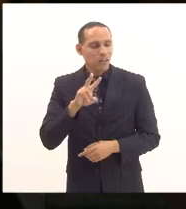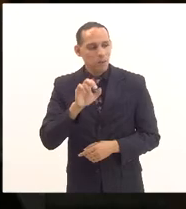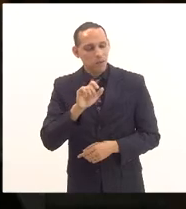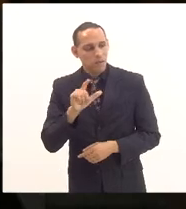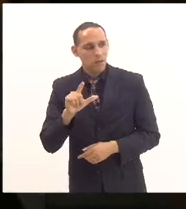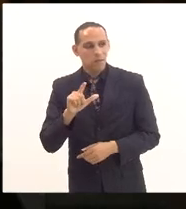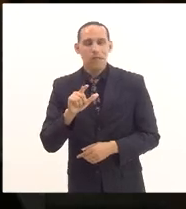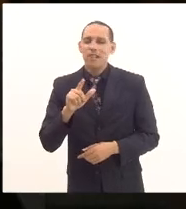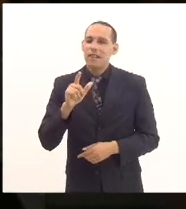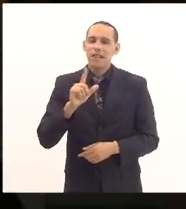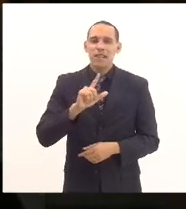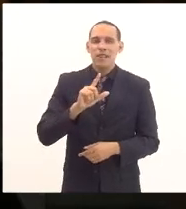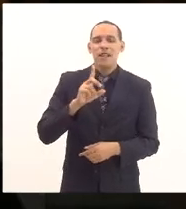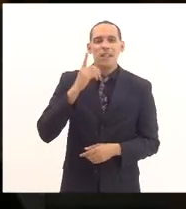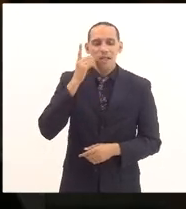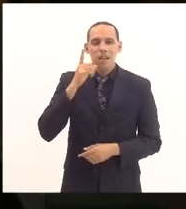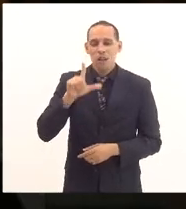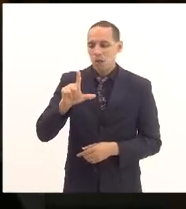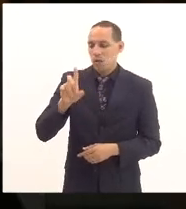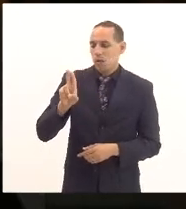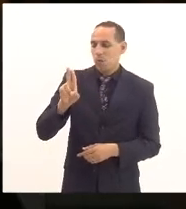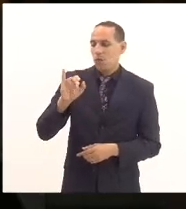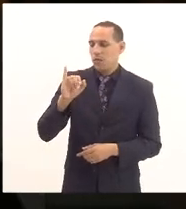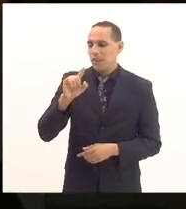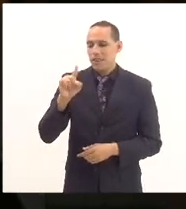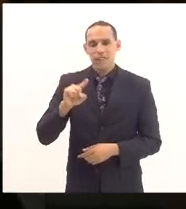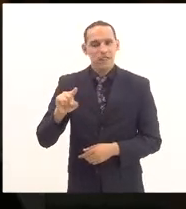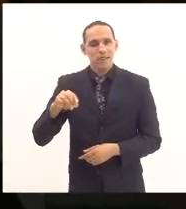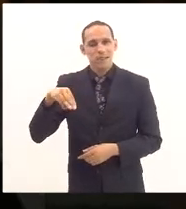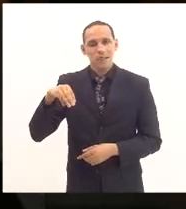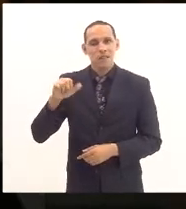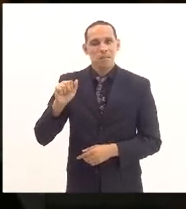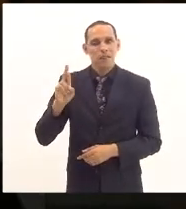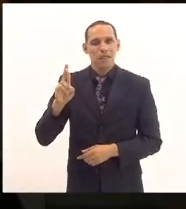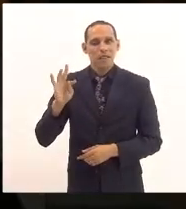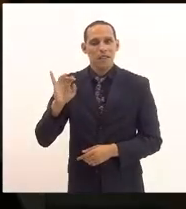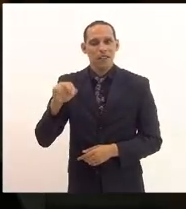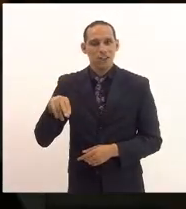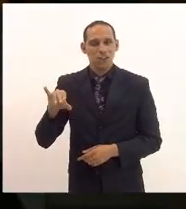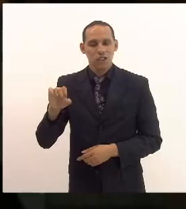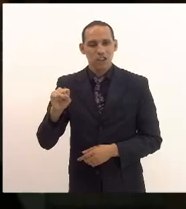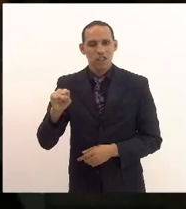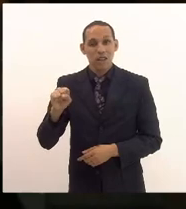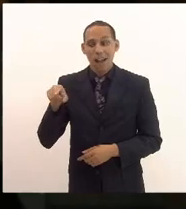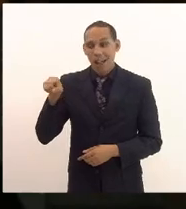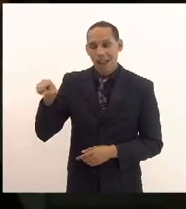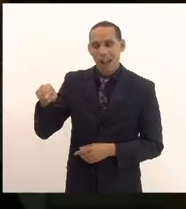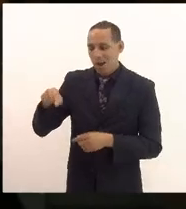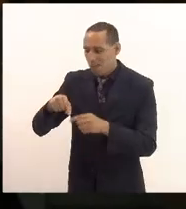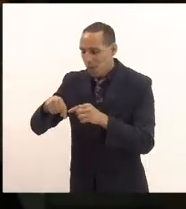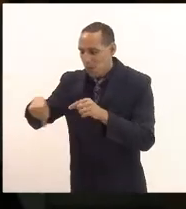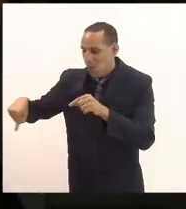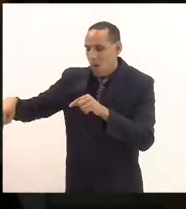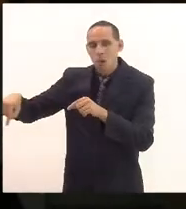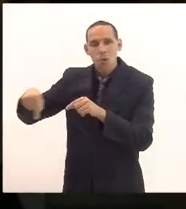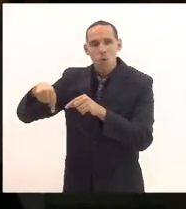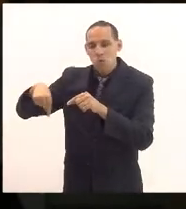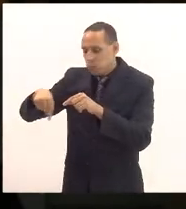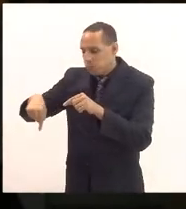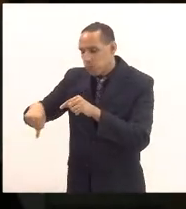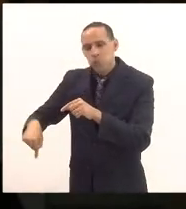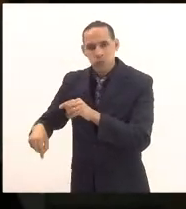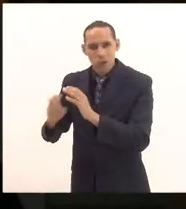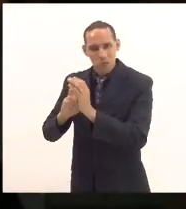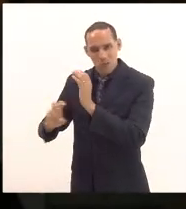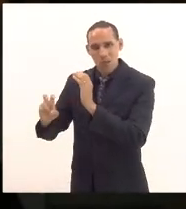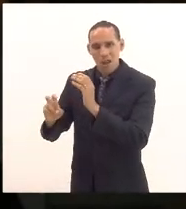deputado Luiz Martins, tivesse colocado lá no buraco do metrô uma bomba